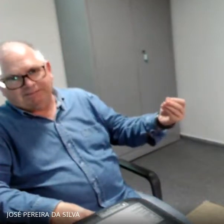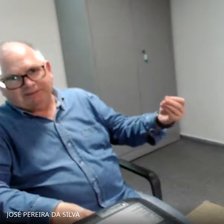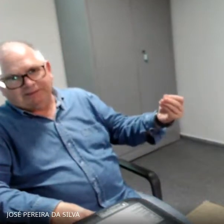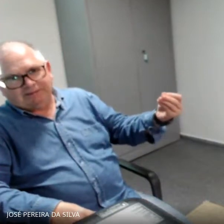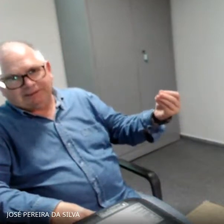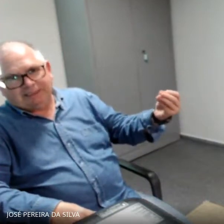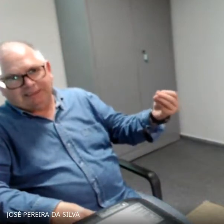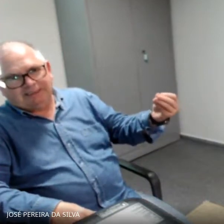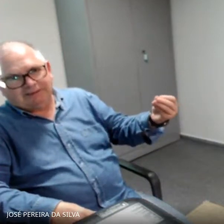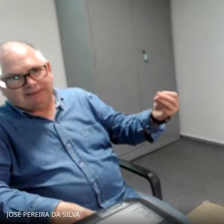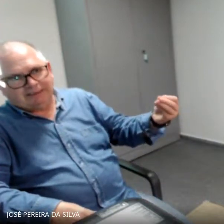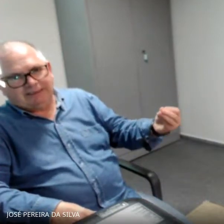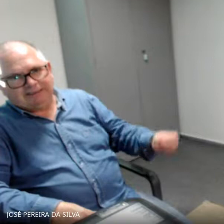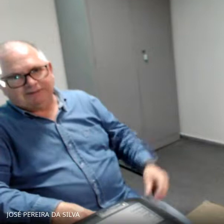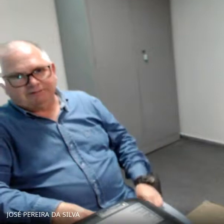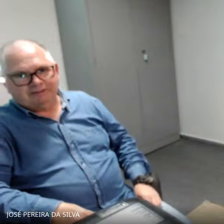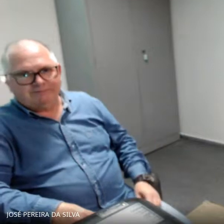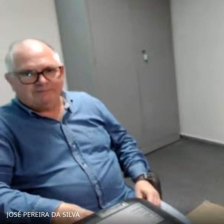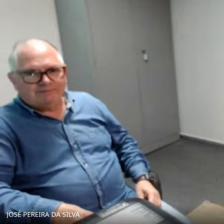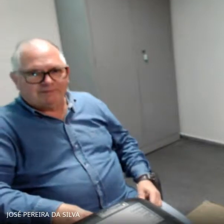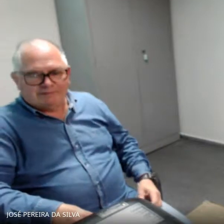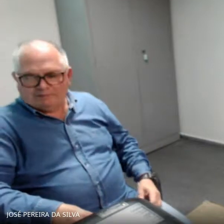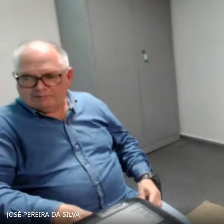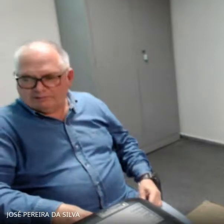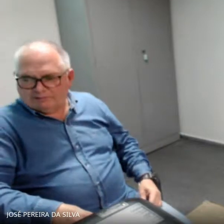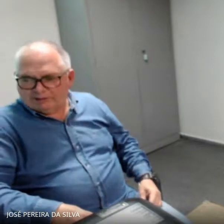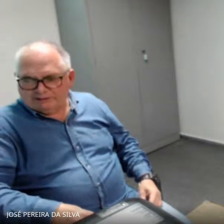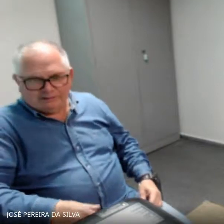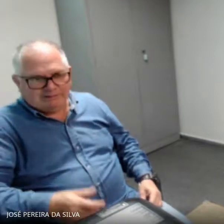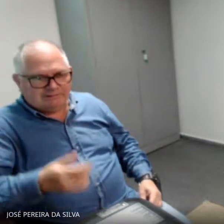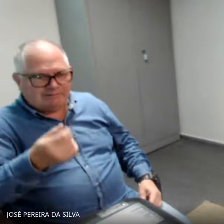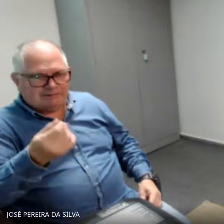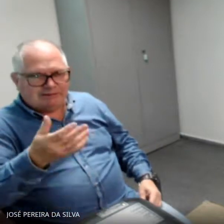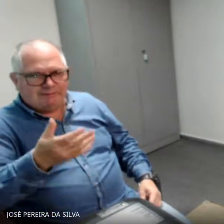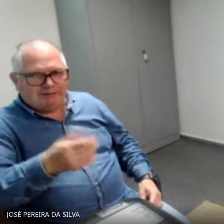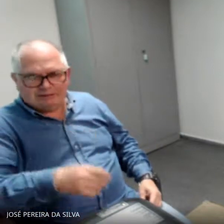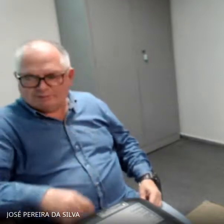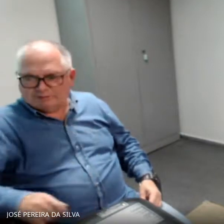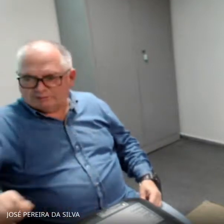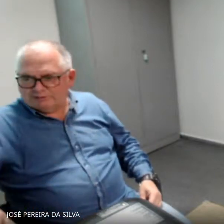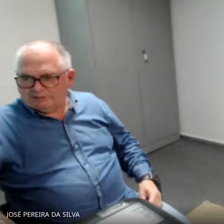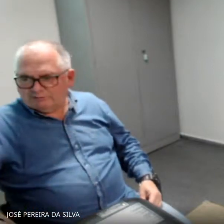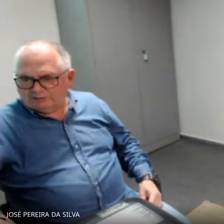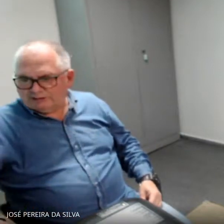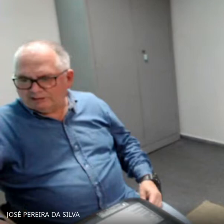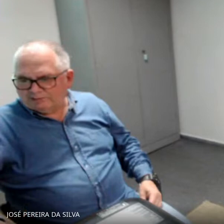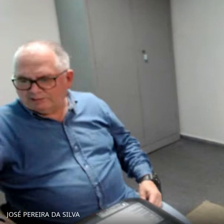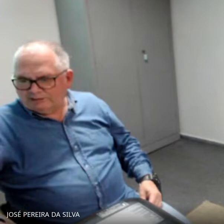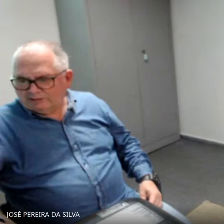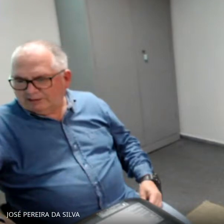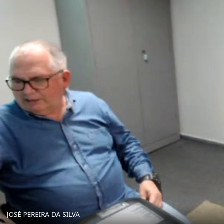né? Acho que nós temos que ir além disso. Colocar, de atender melhor essas pessoas. Bom,